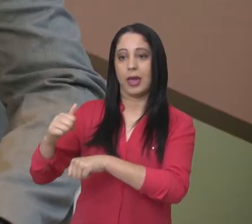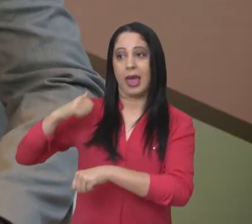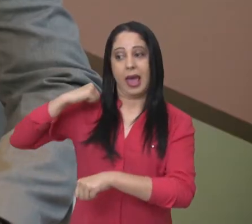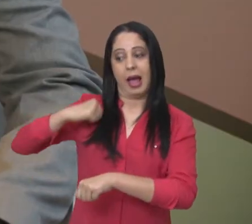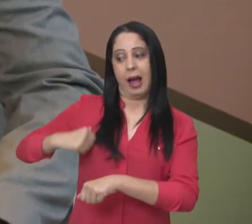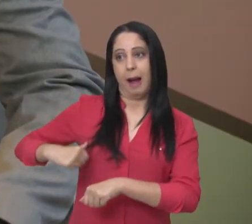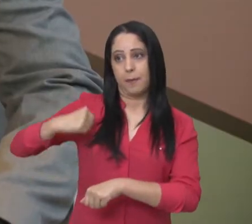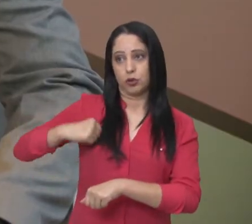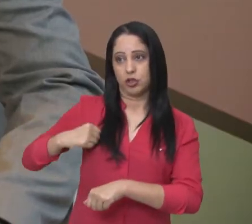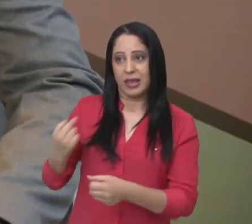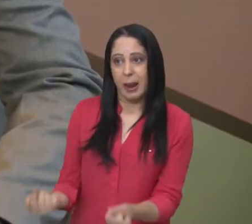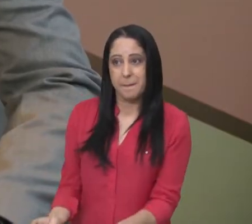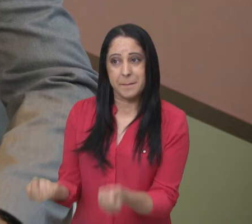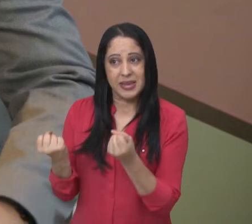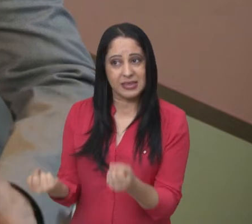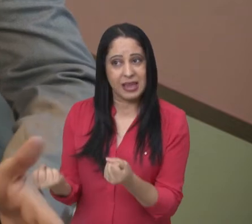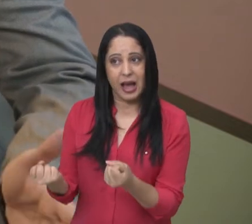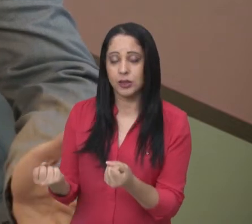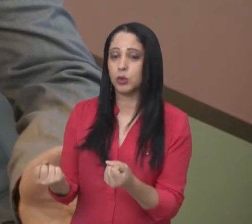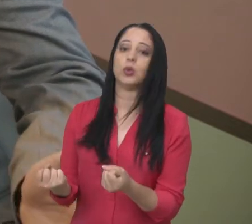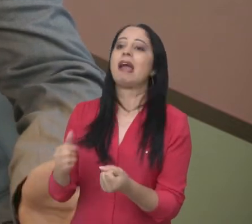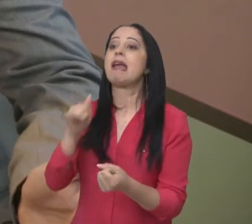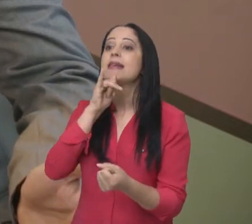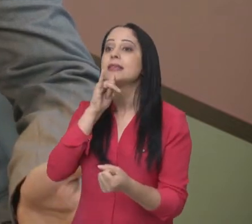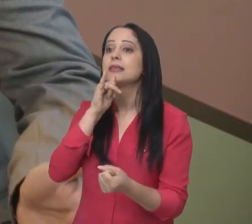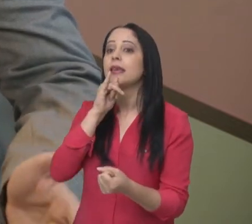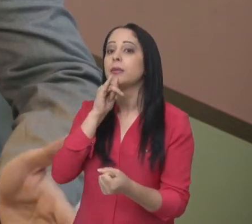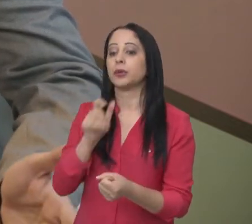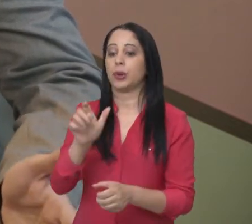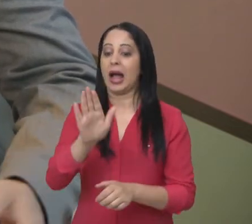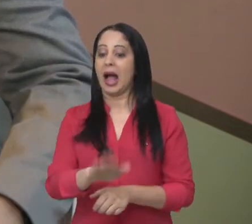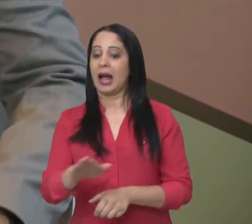passar 10% do peso da criança. Por exemplo, a criança pesa